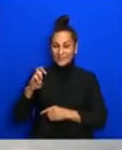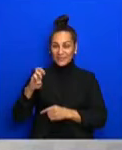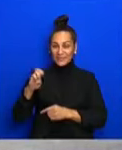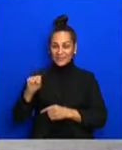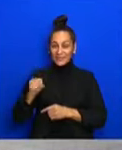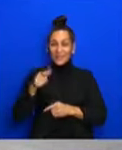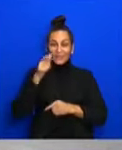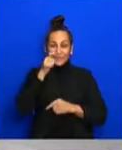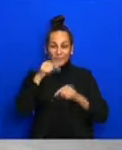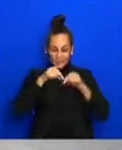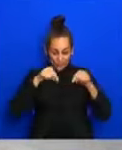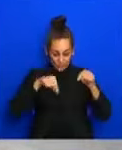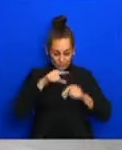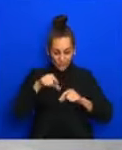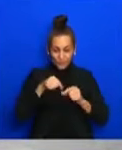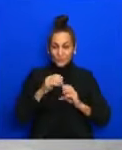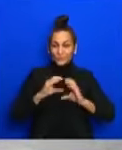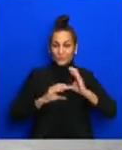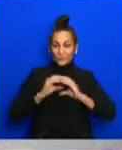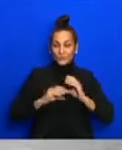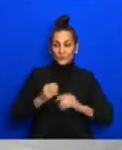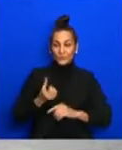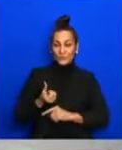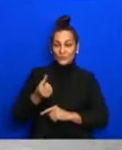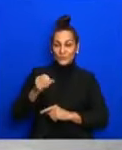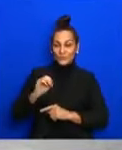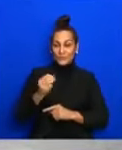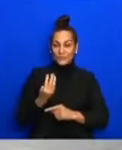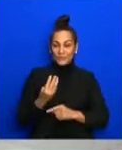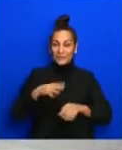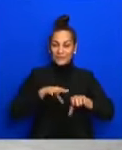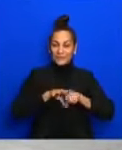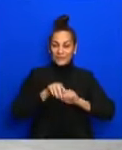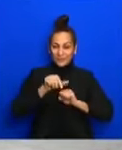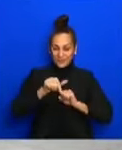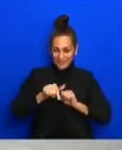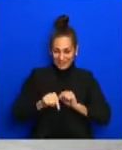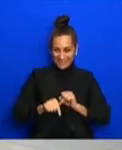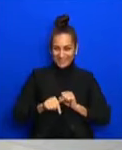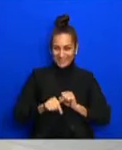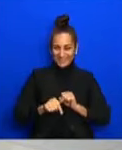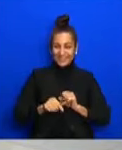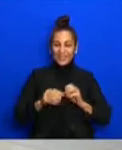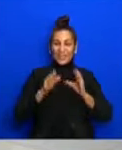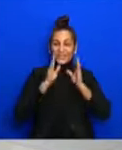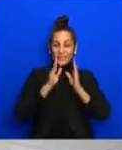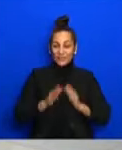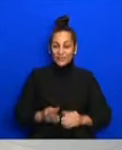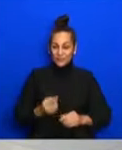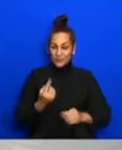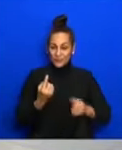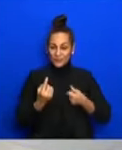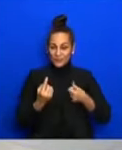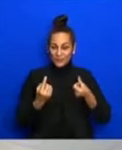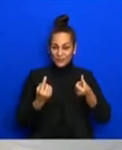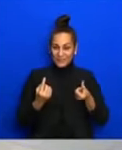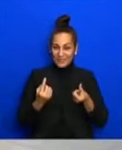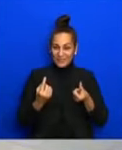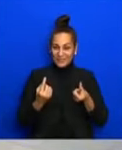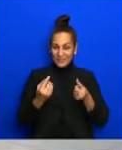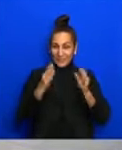os números sorteados no concurso 603 do Super 7. Na coluna 1,